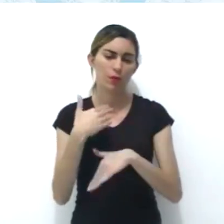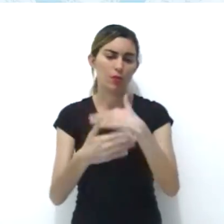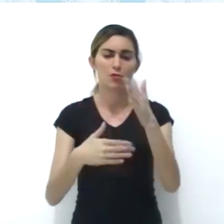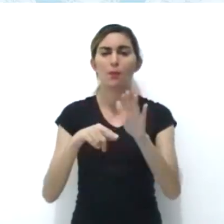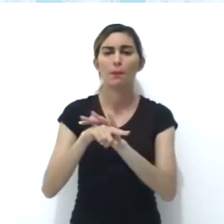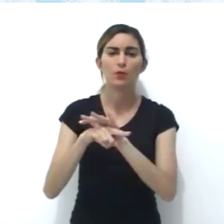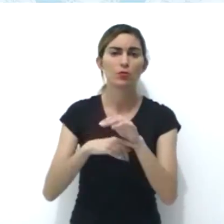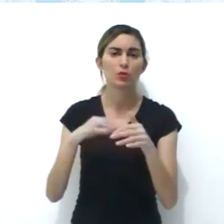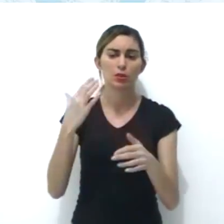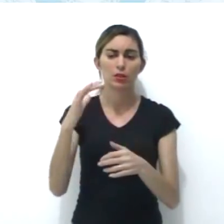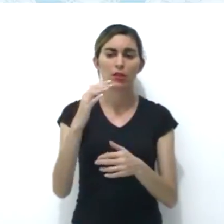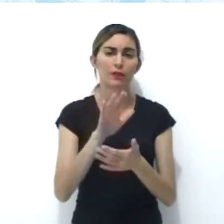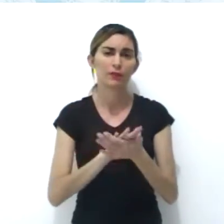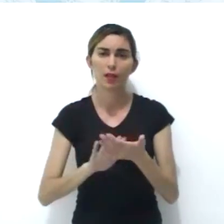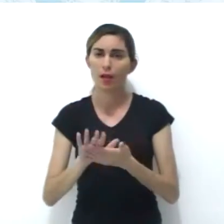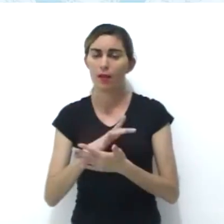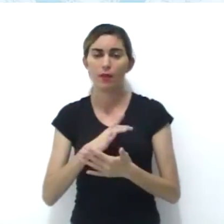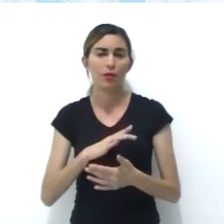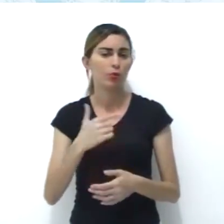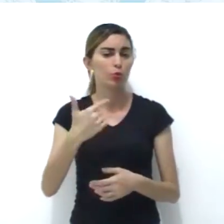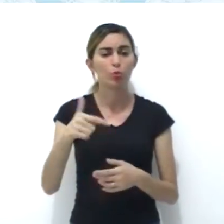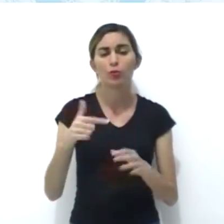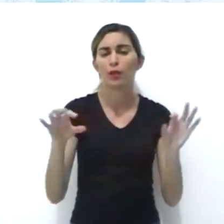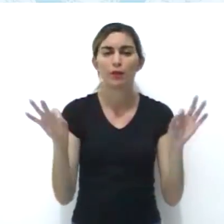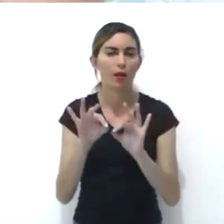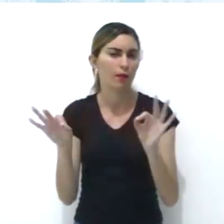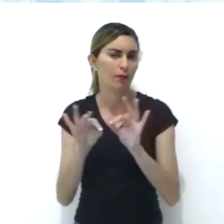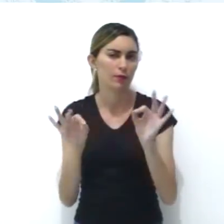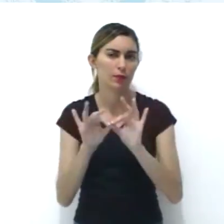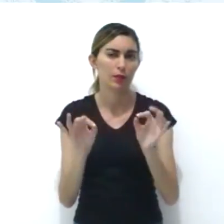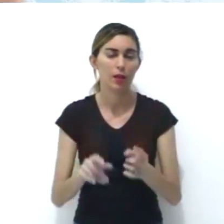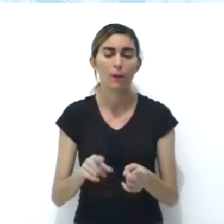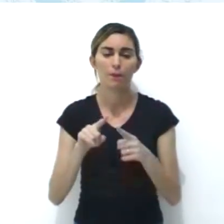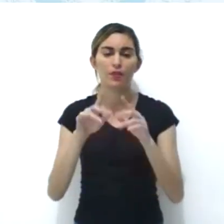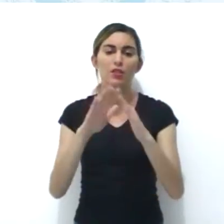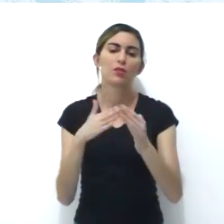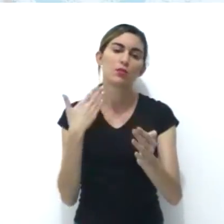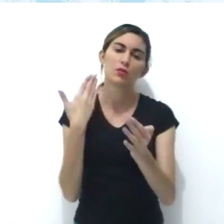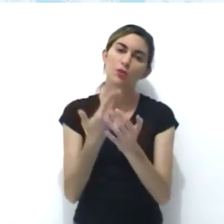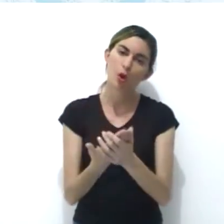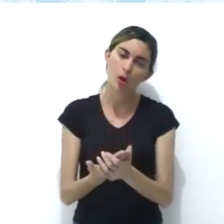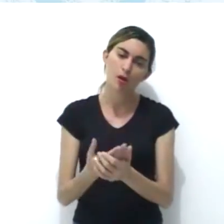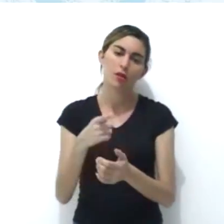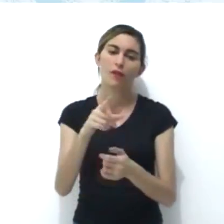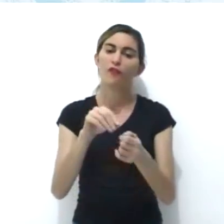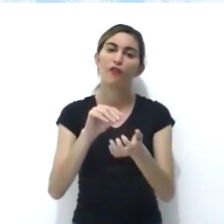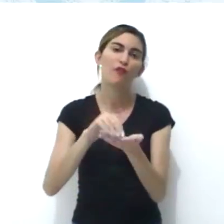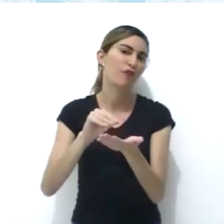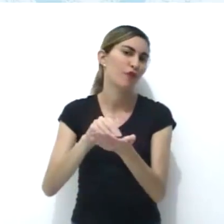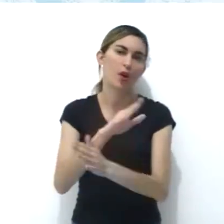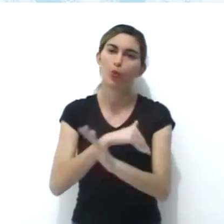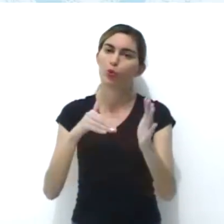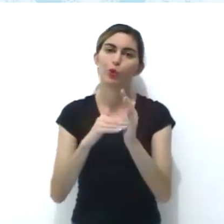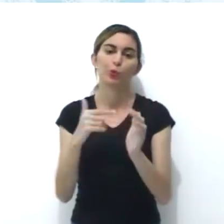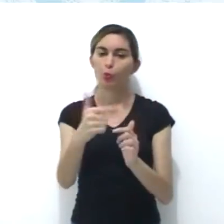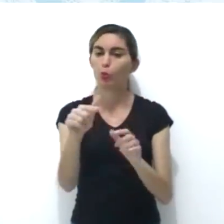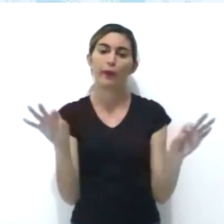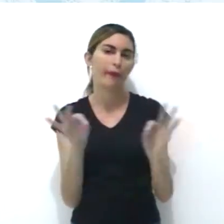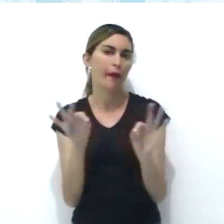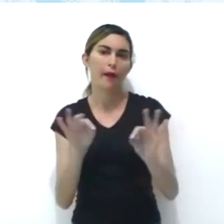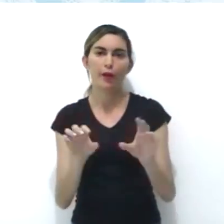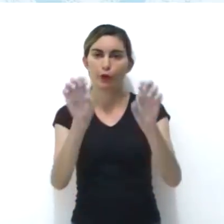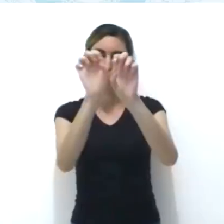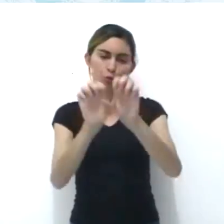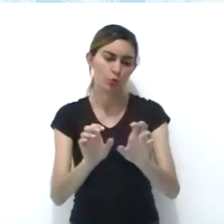não desenvolve pesquisa científica, não tem nada. É aquela típica escola que falta tudo,